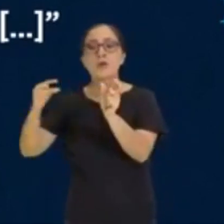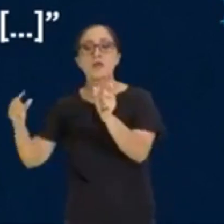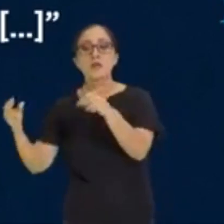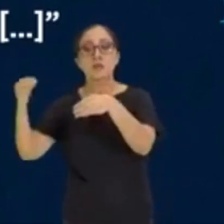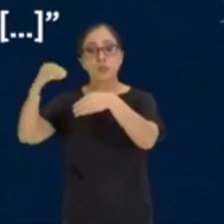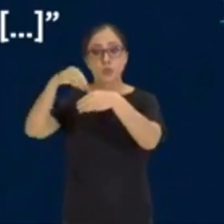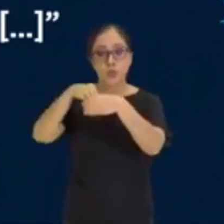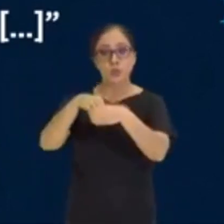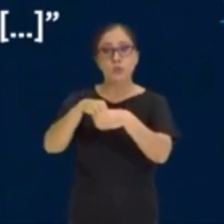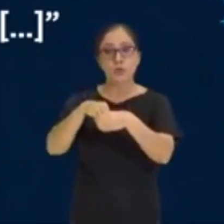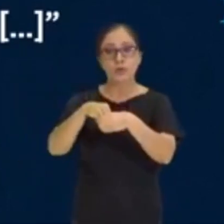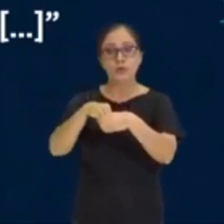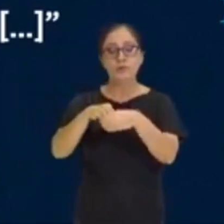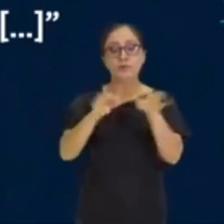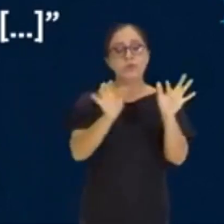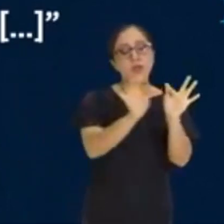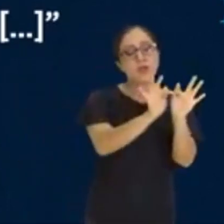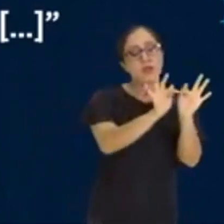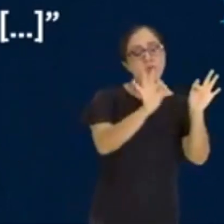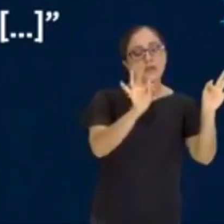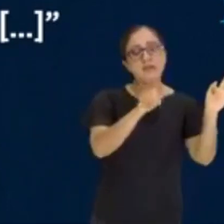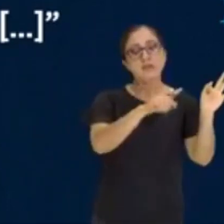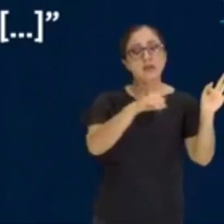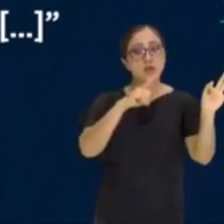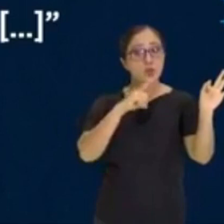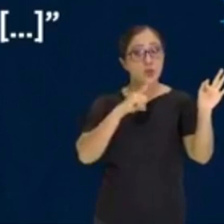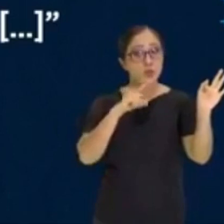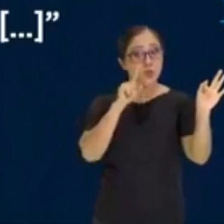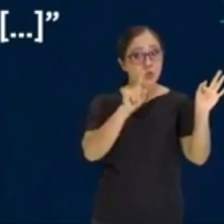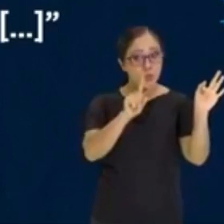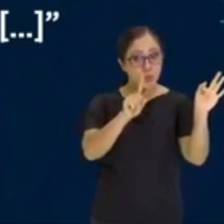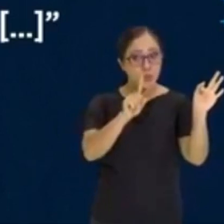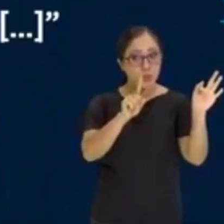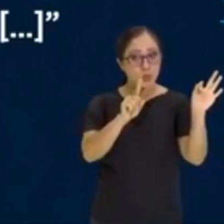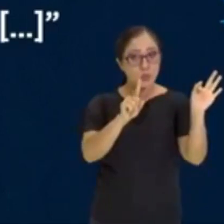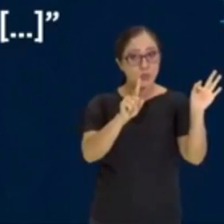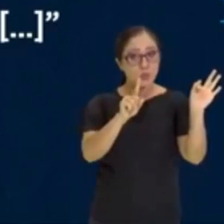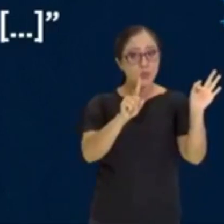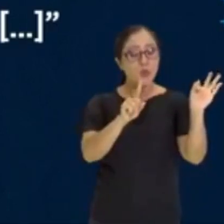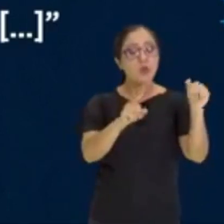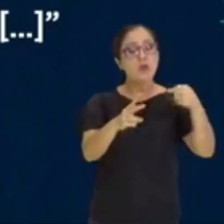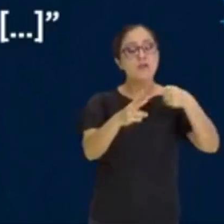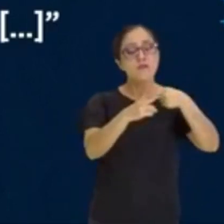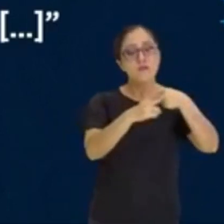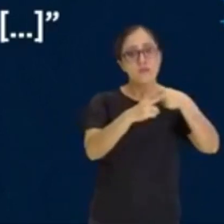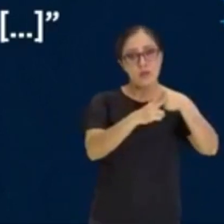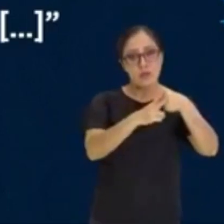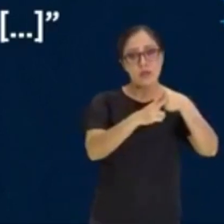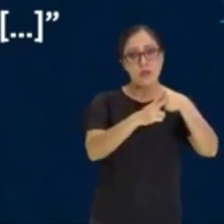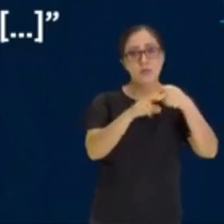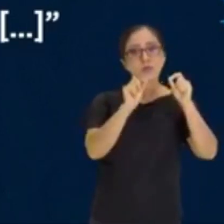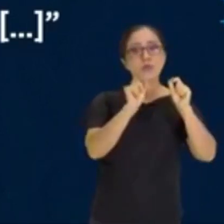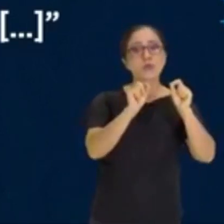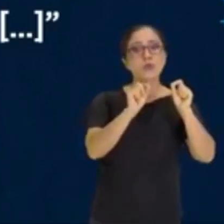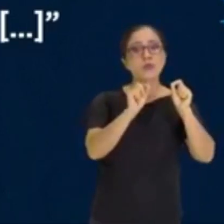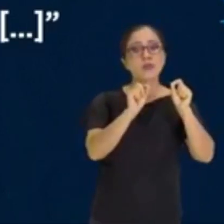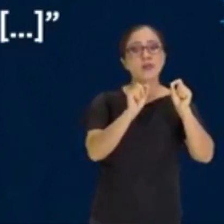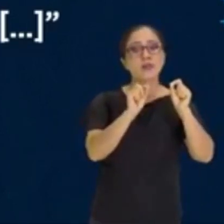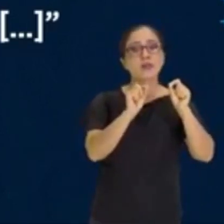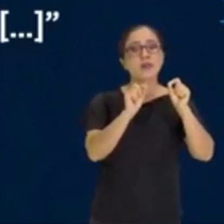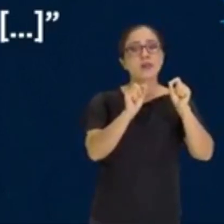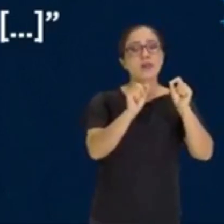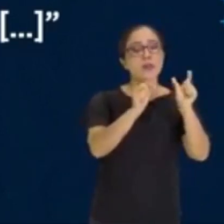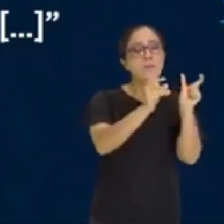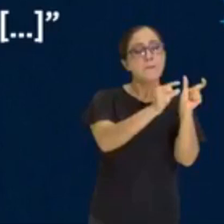apresenta um verbo apenas, nós chamamos de período simples. Olha só o esquema que eu